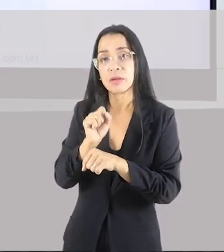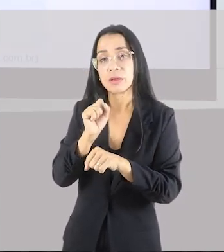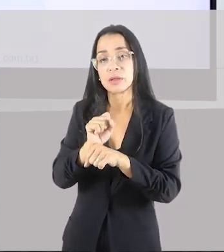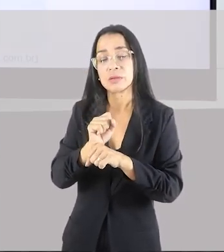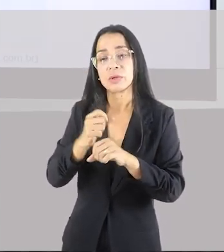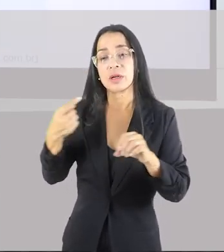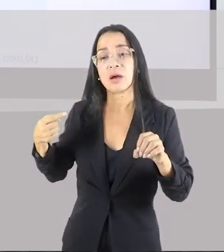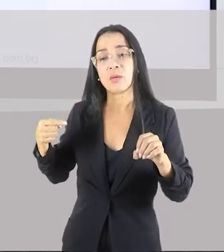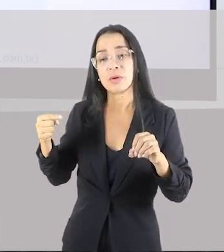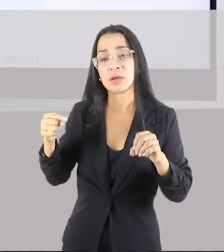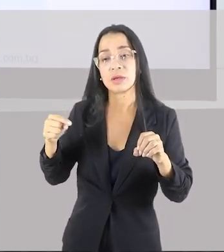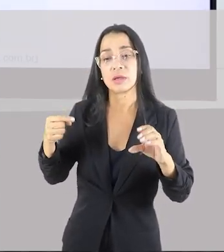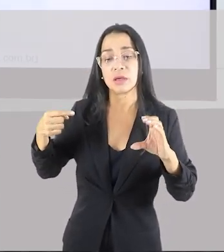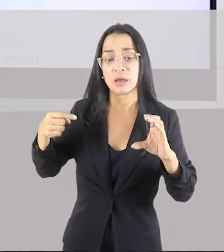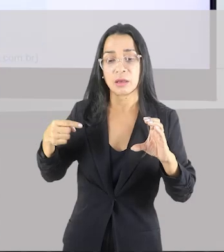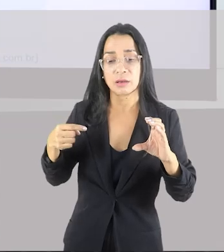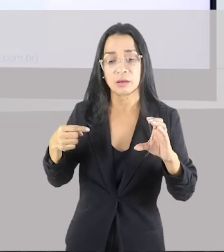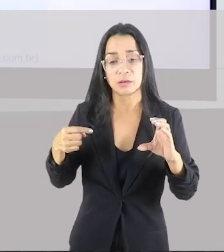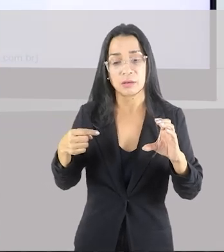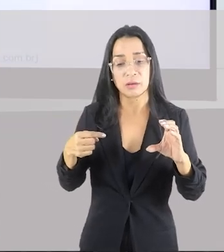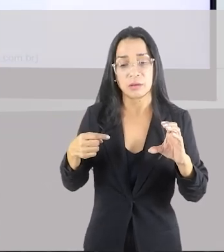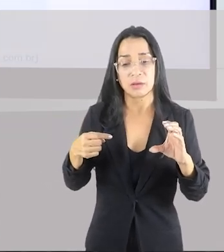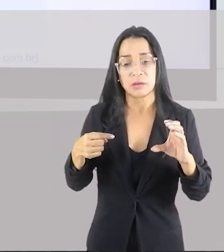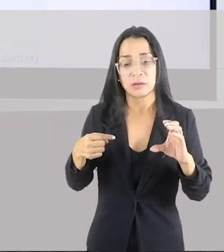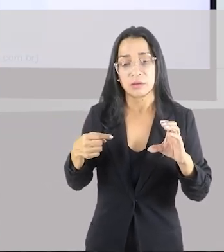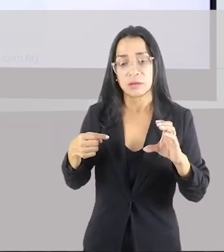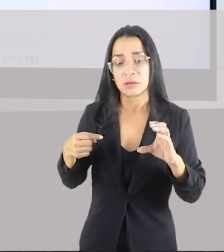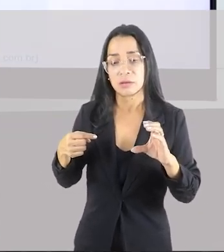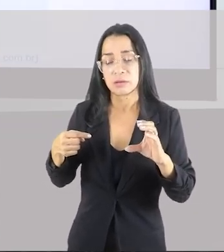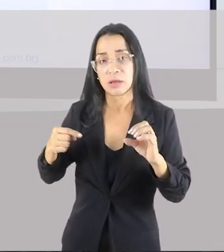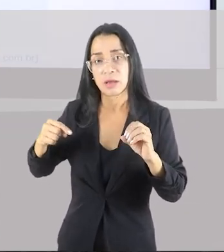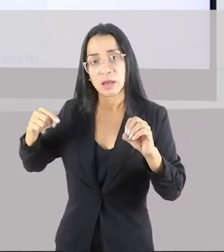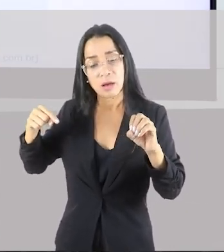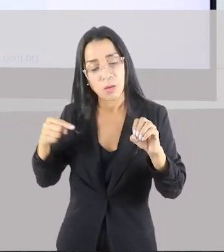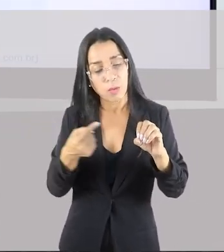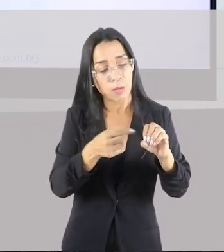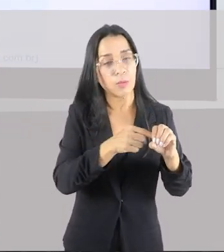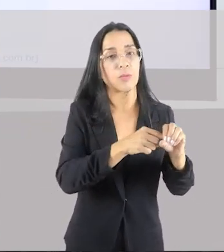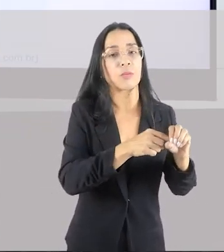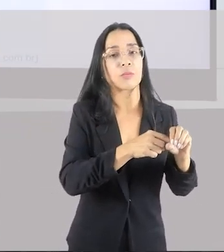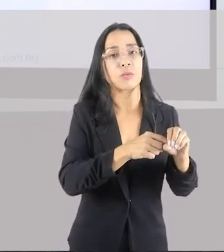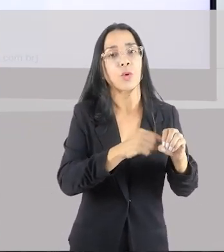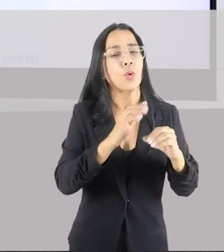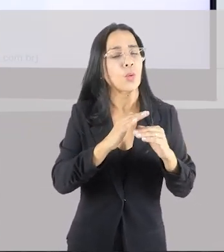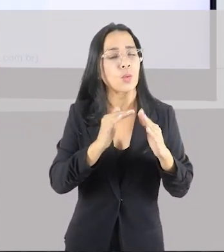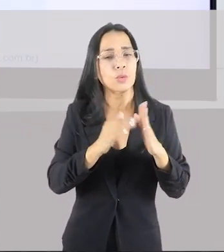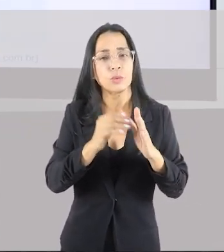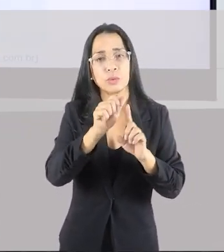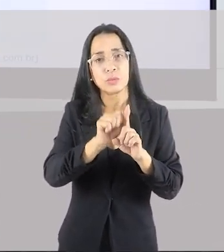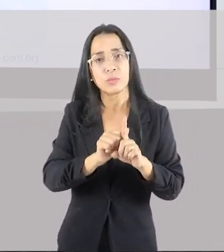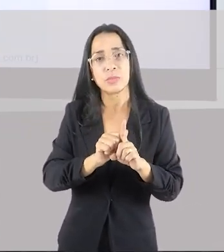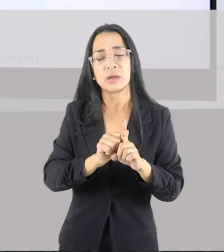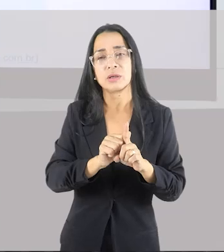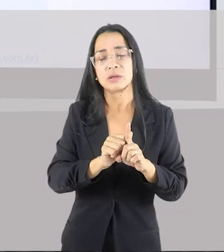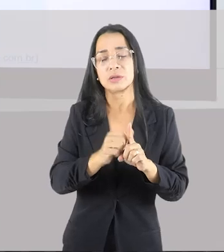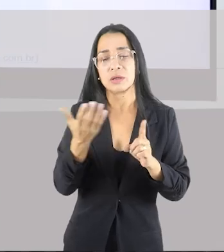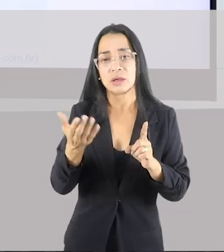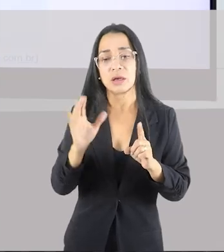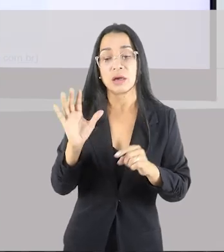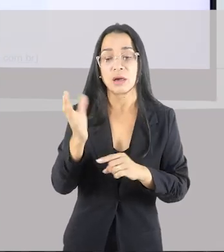fecundação. Todo mês isso acontece em um ovário, né, no mês no ovário direito, no outro mês no ovário esquerdo, e assim,